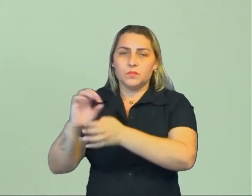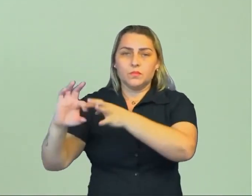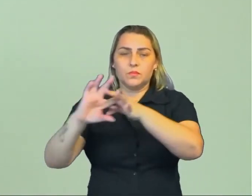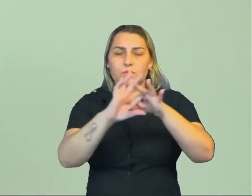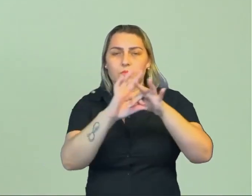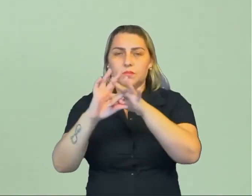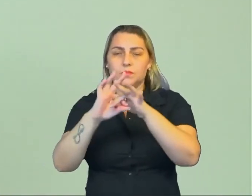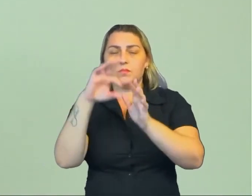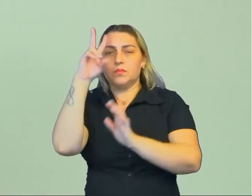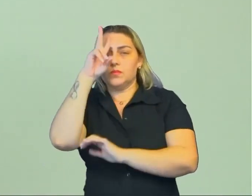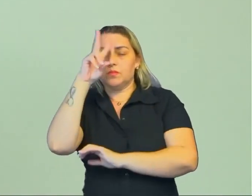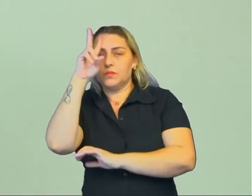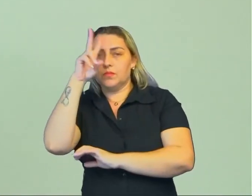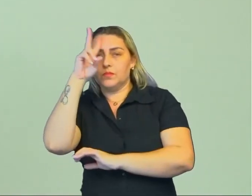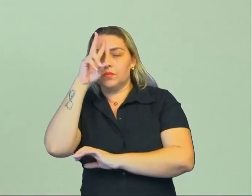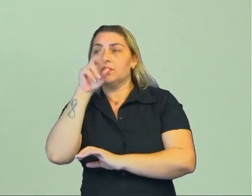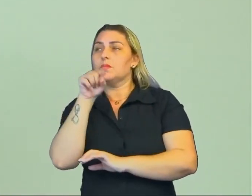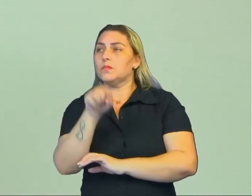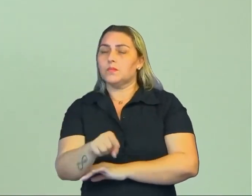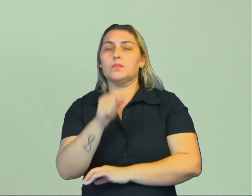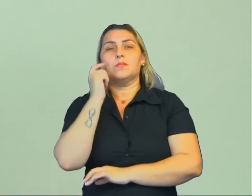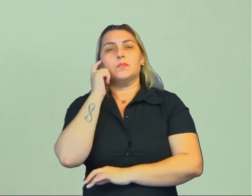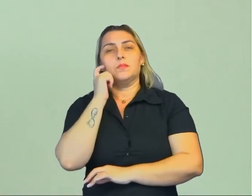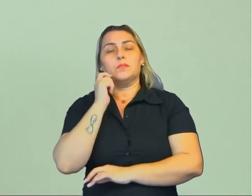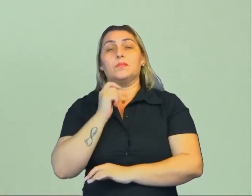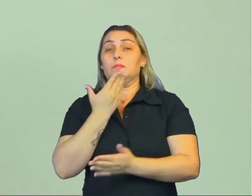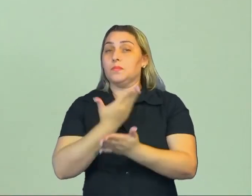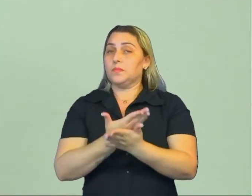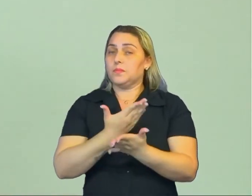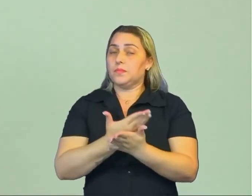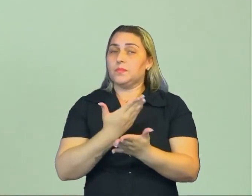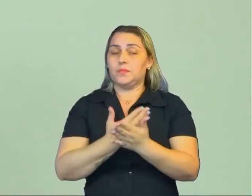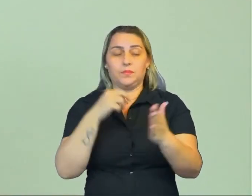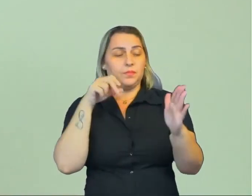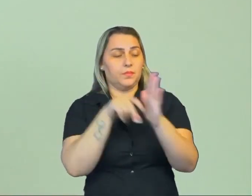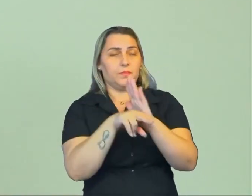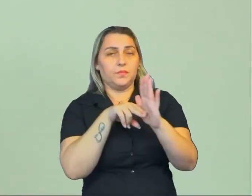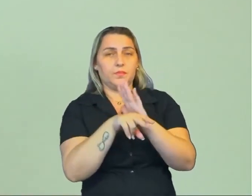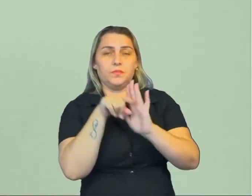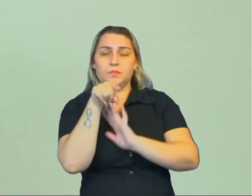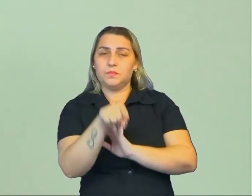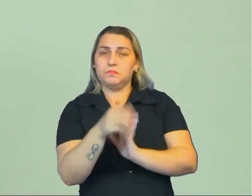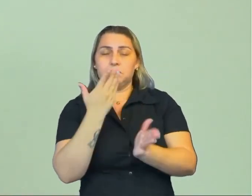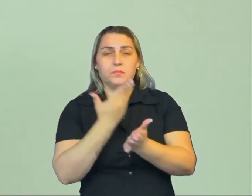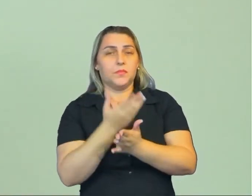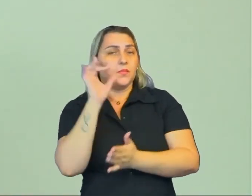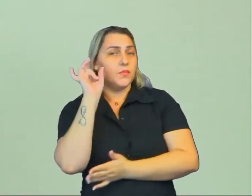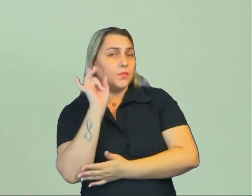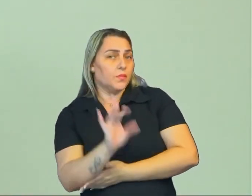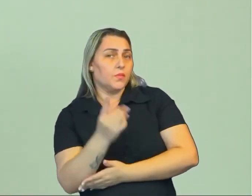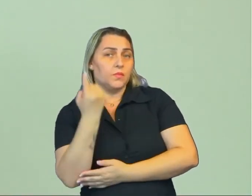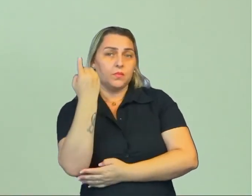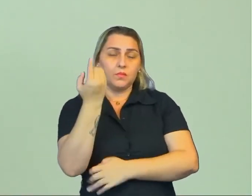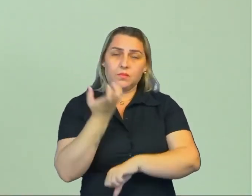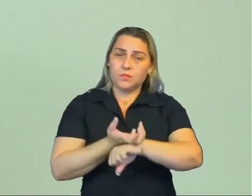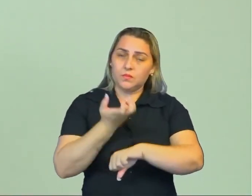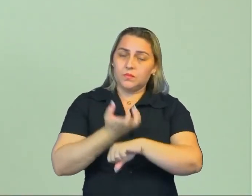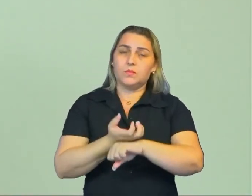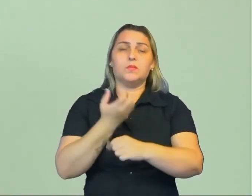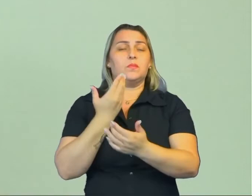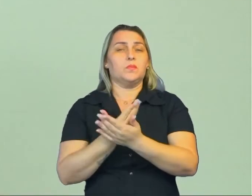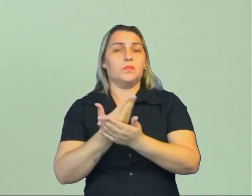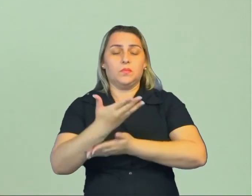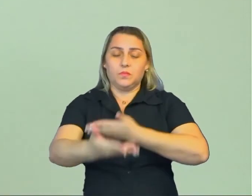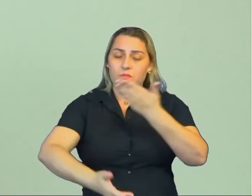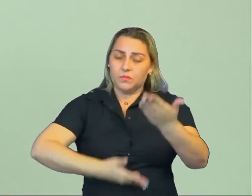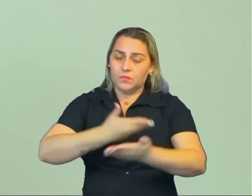contexto. Lembrando que quando você está estudando biologia, você não está estudando só uma disciplina. Você está estudando